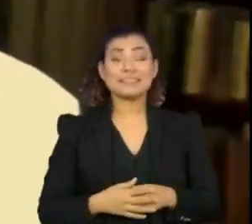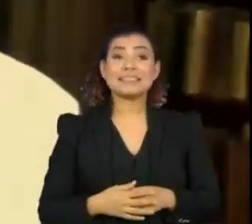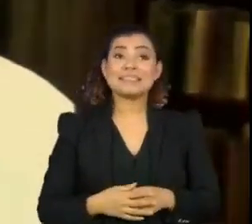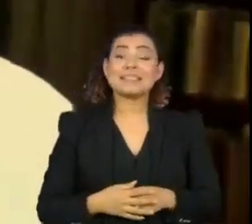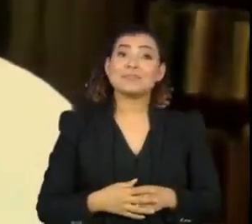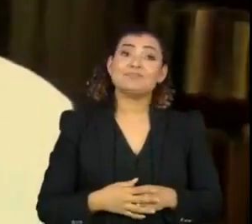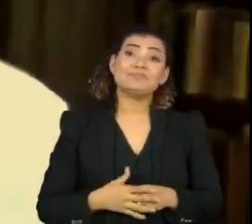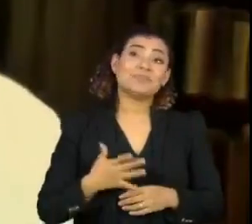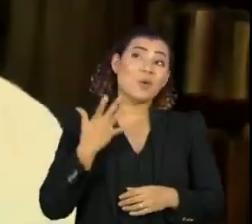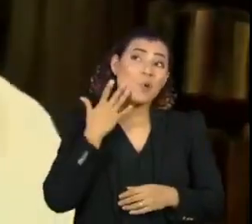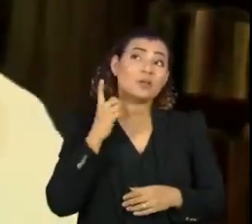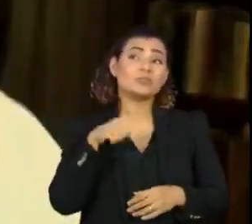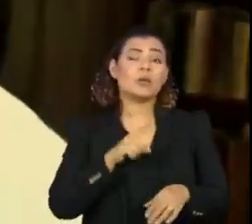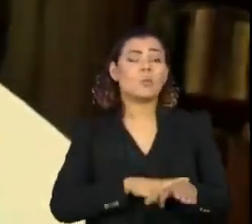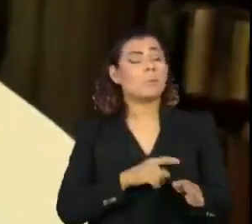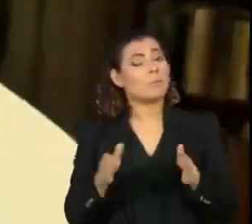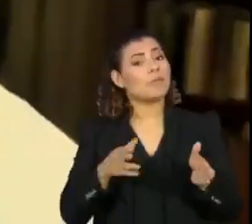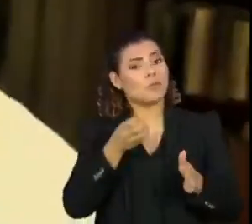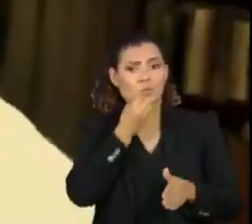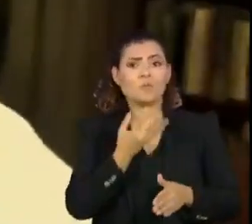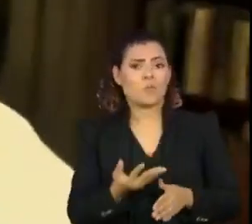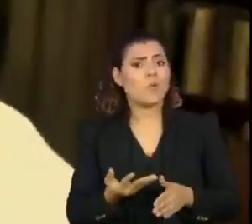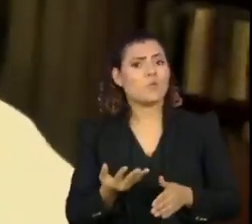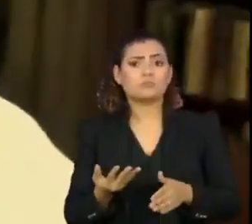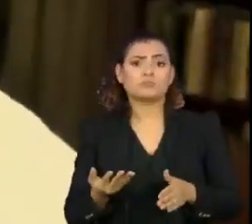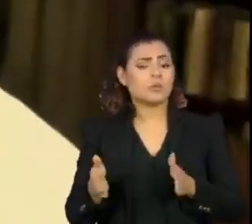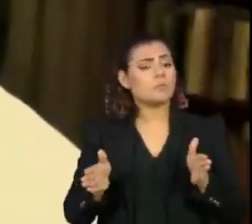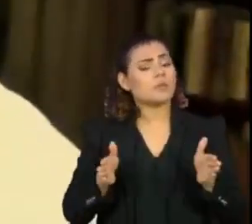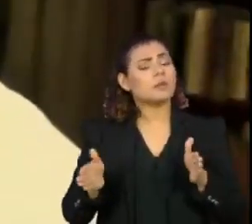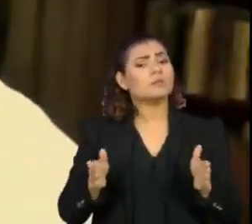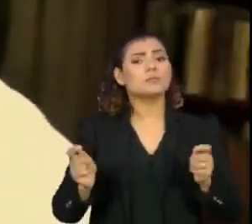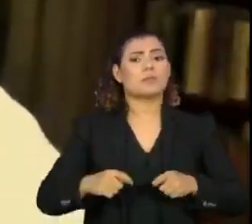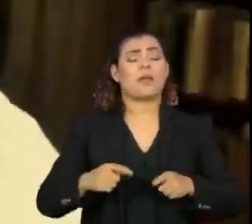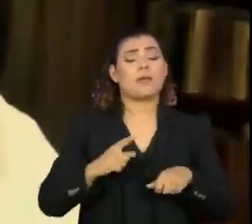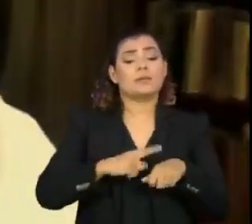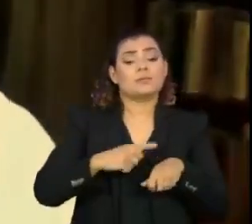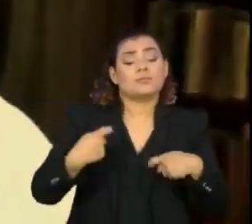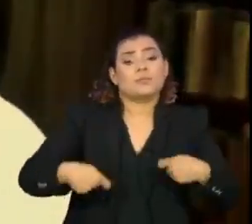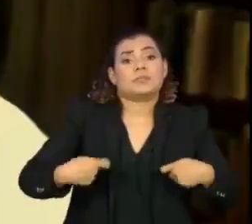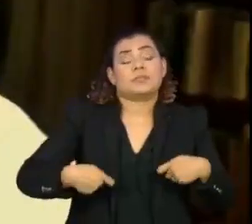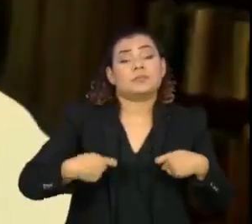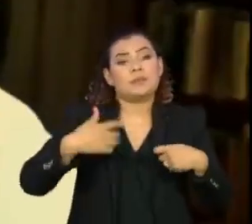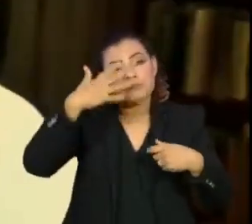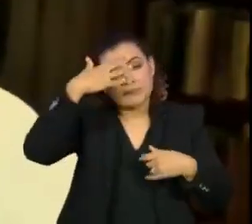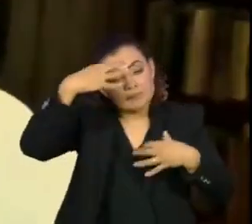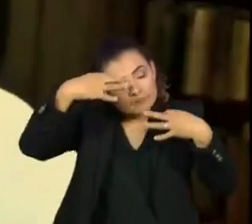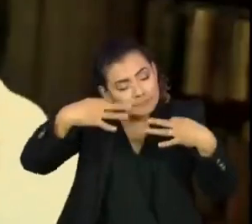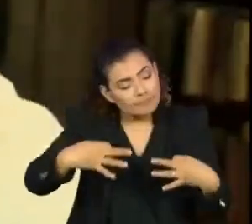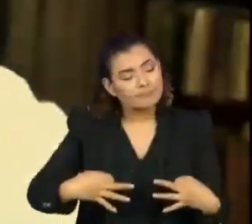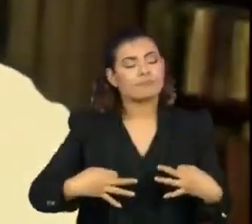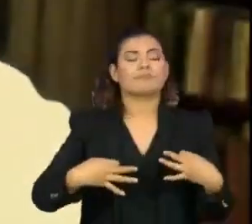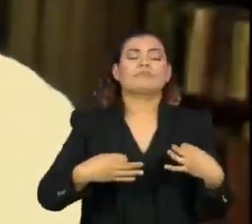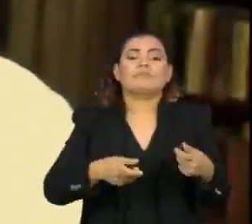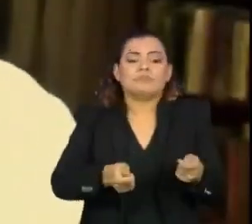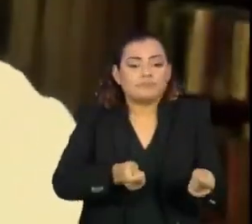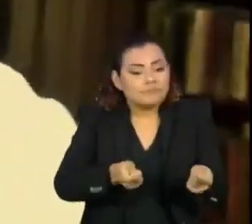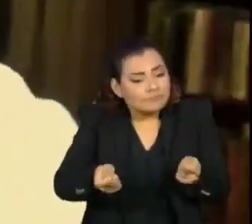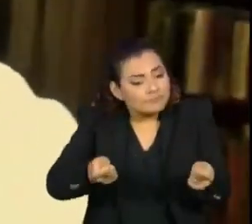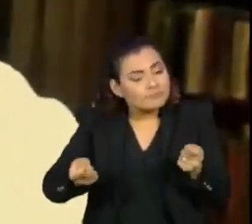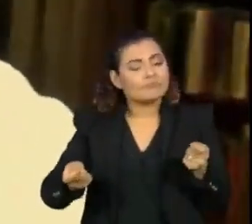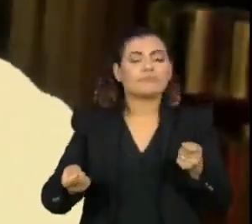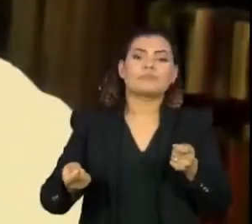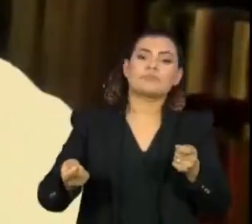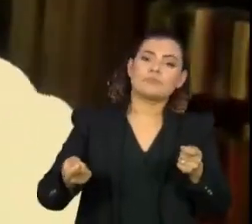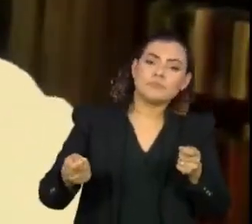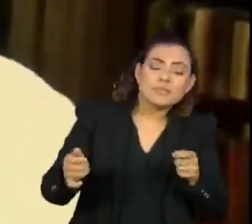Isso acho que vem num momento muito bom, que nós estamos precisando de sensatez e de conciliação e de